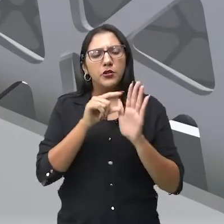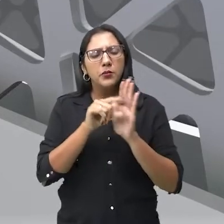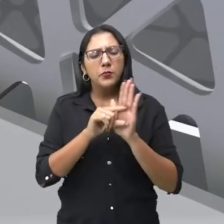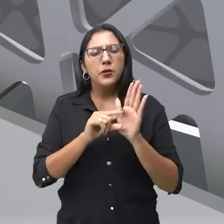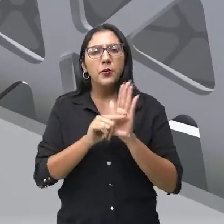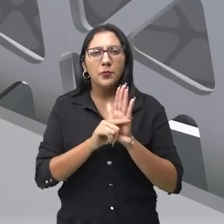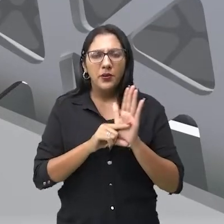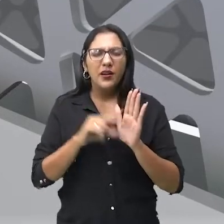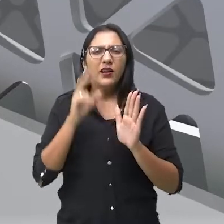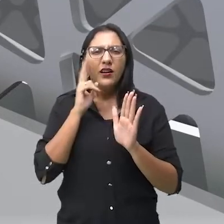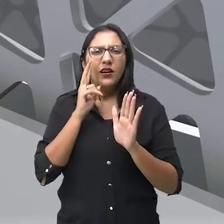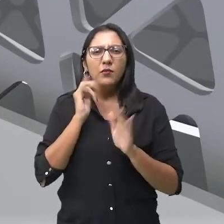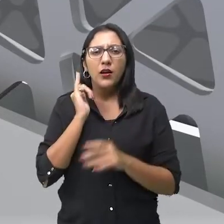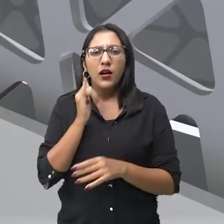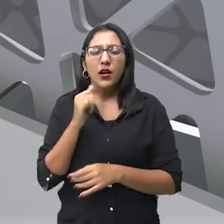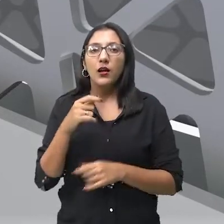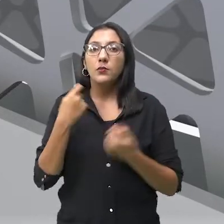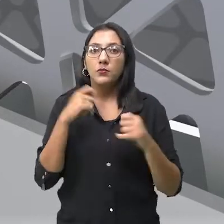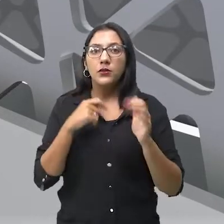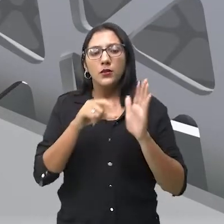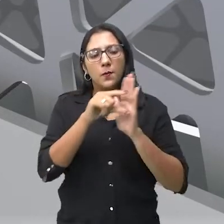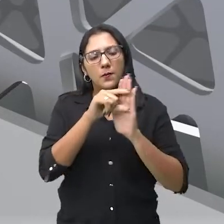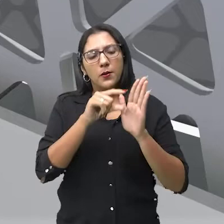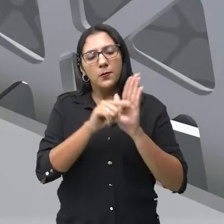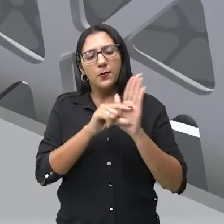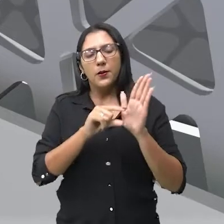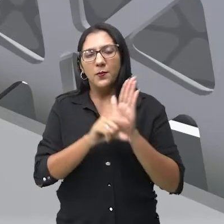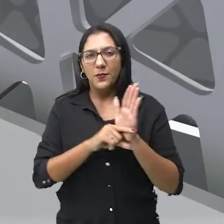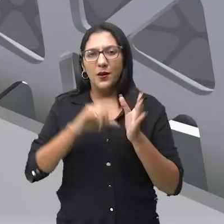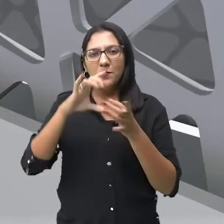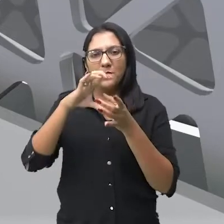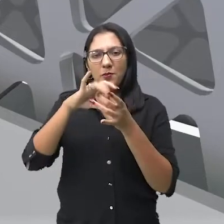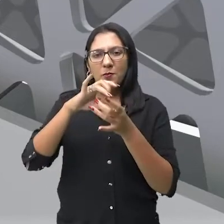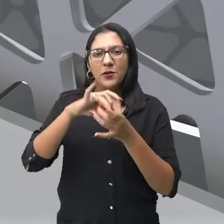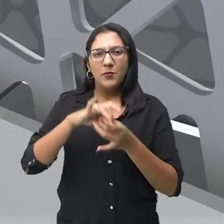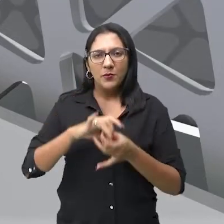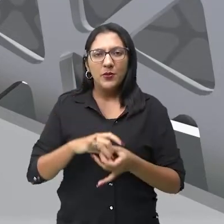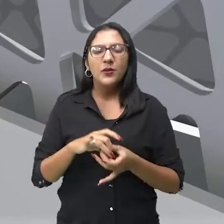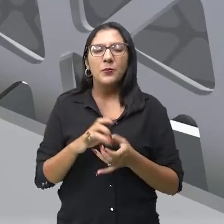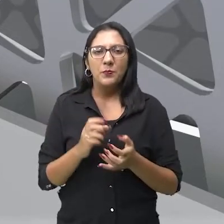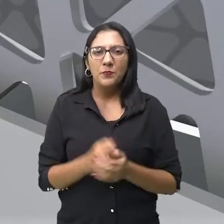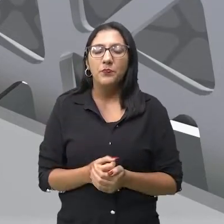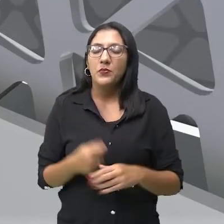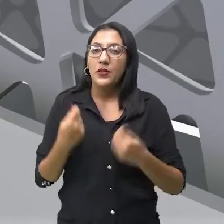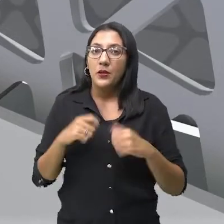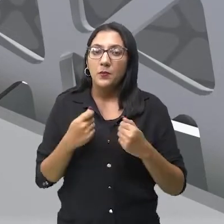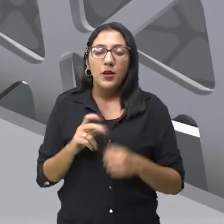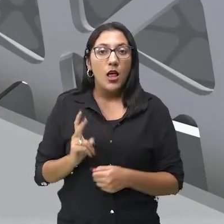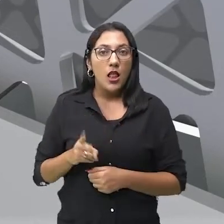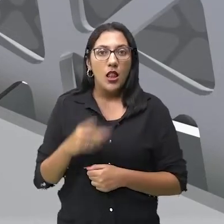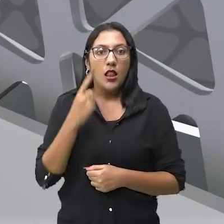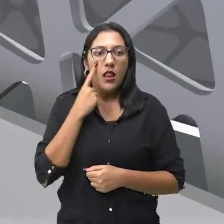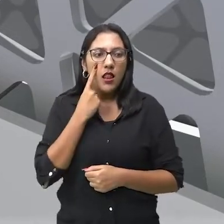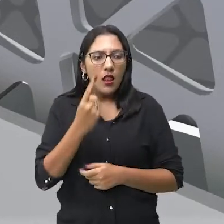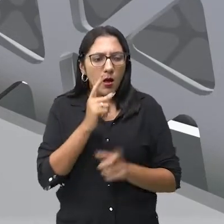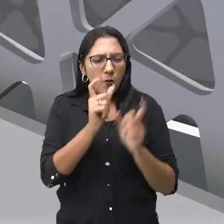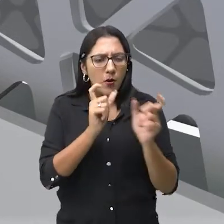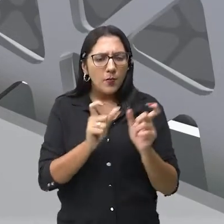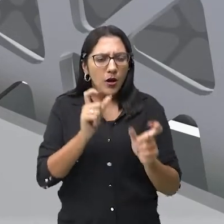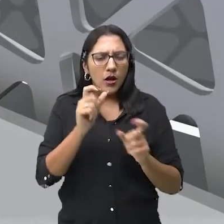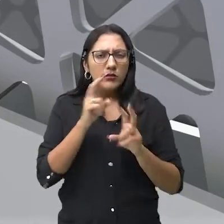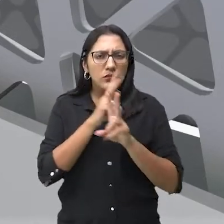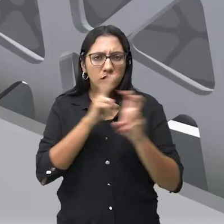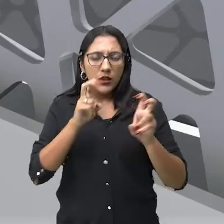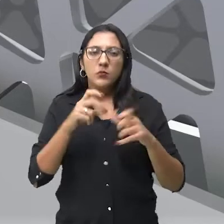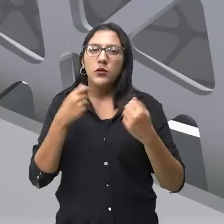narrativa é a sequência dos fatos, um desenrolar de fatos, então eu preciso que esses fatos sejam